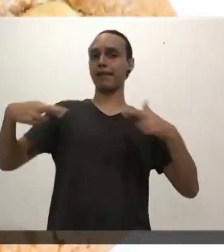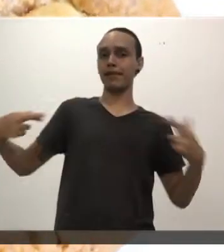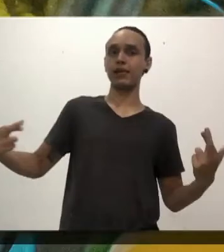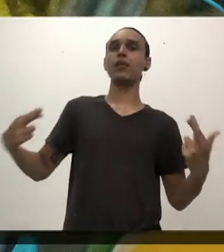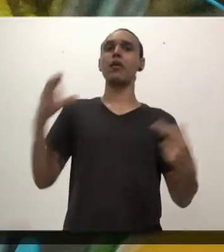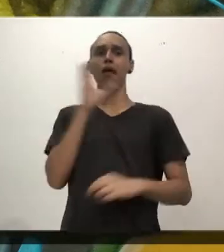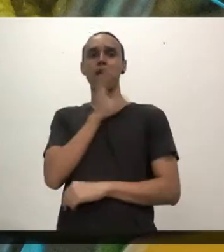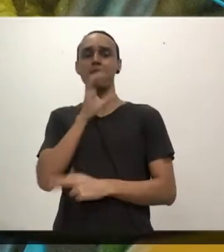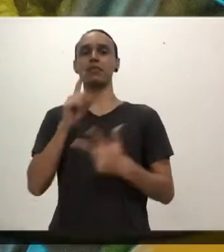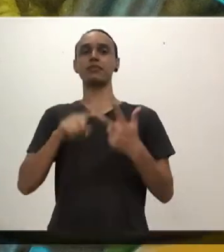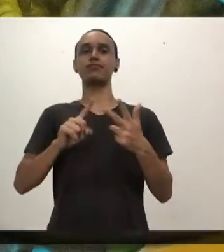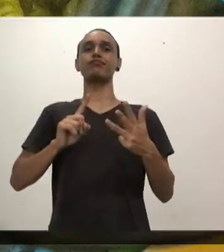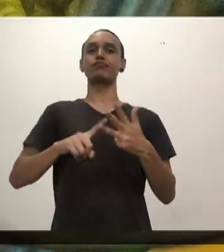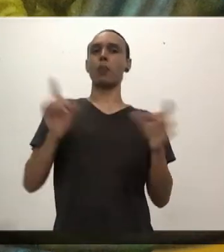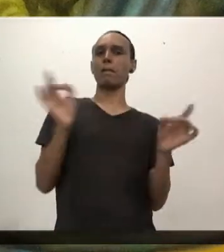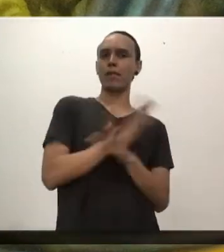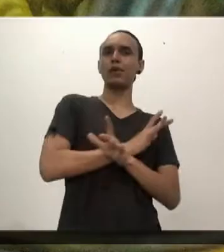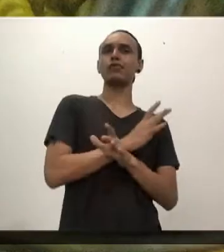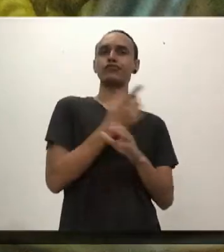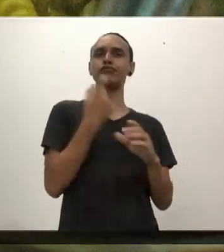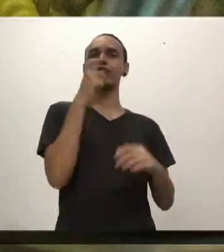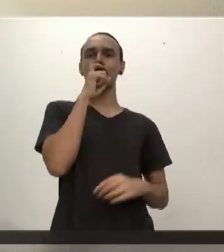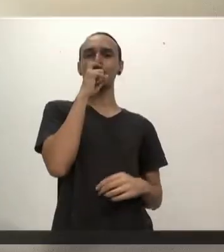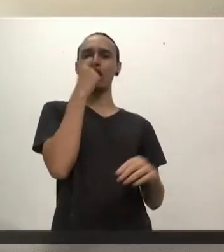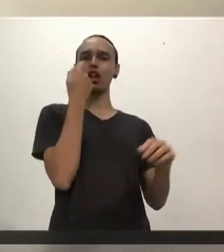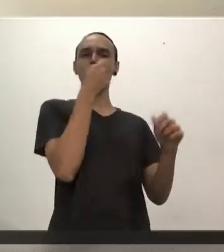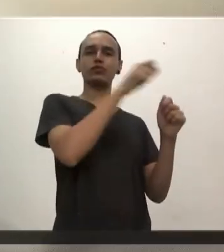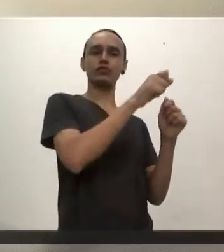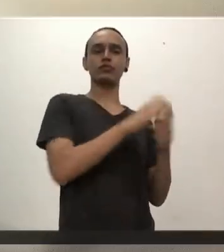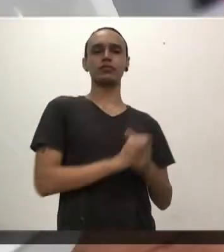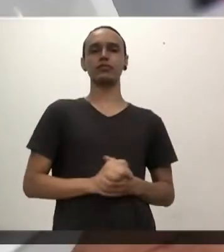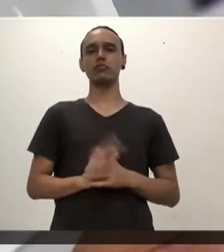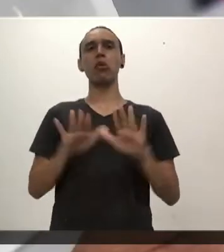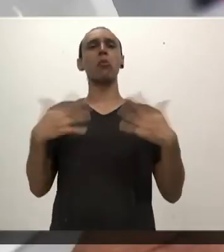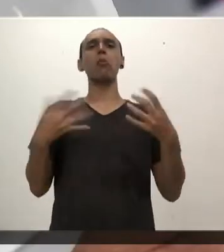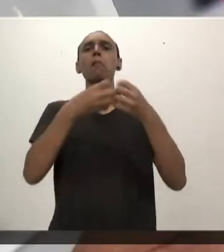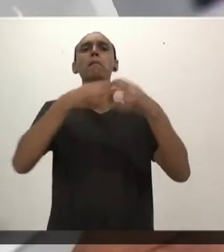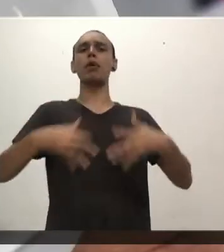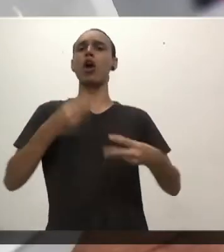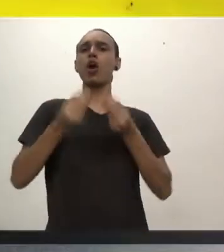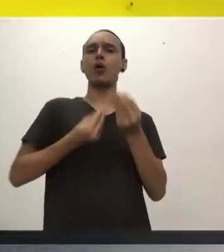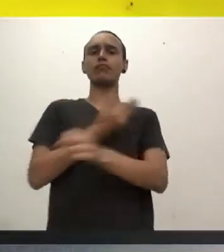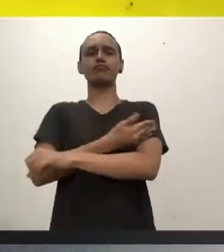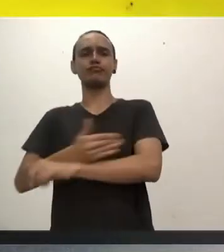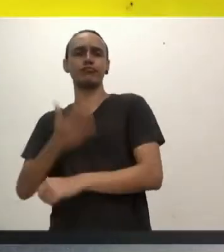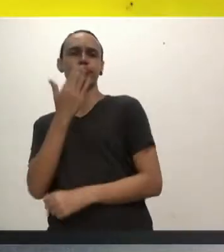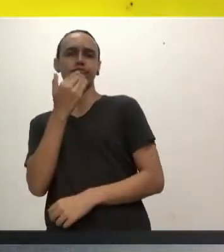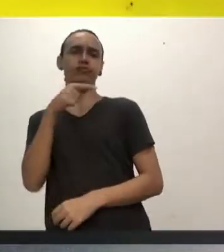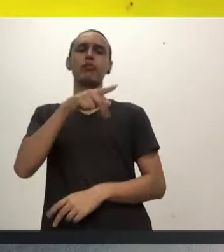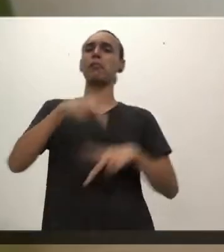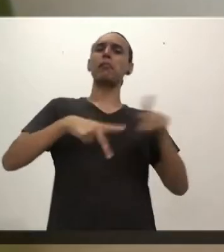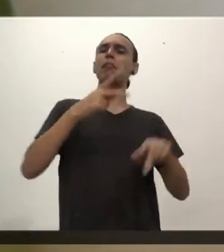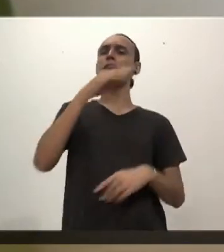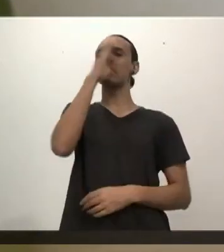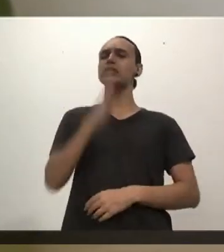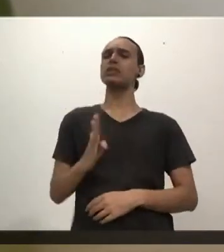pacote, macarrão instantâneo, pratos prontos congelados. Quais foram os impactos da pandemia de Covid-19 no